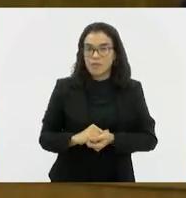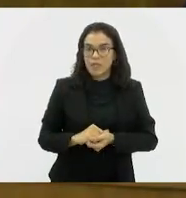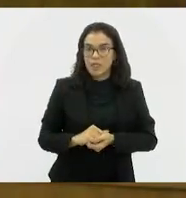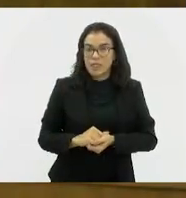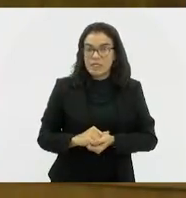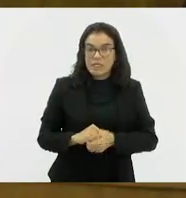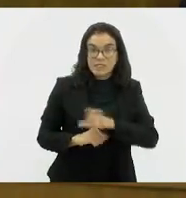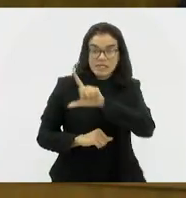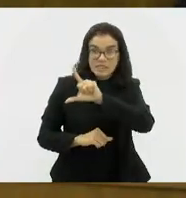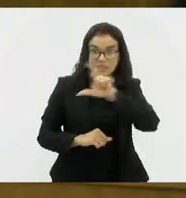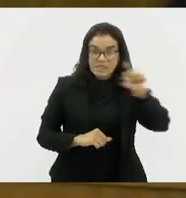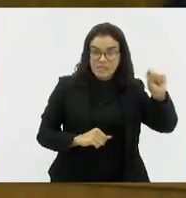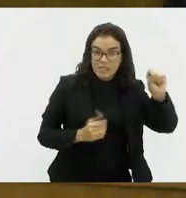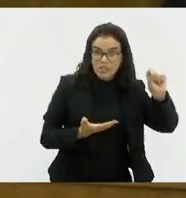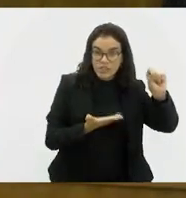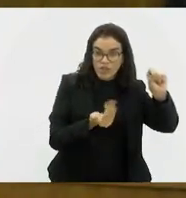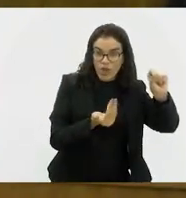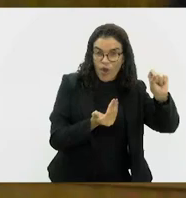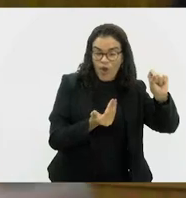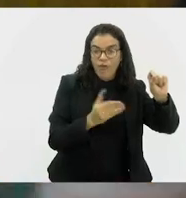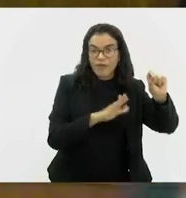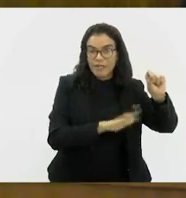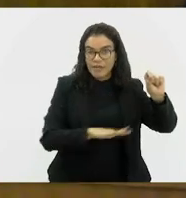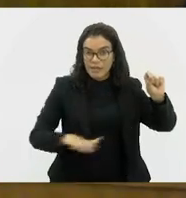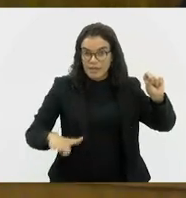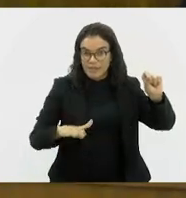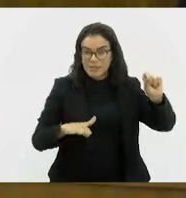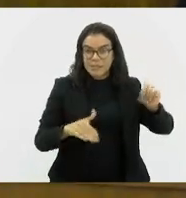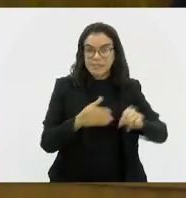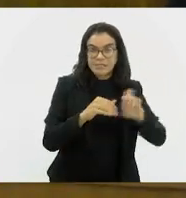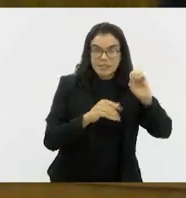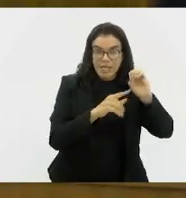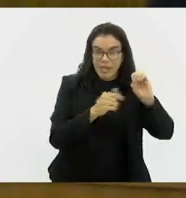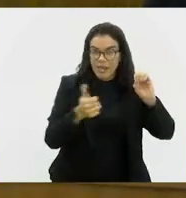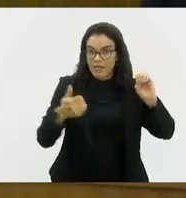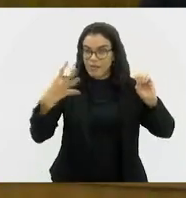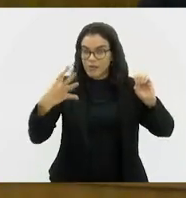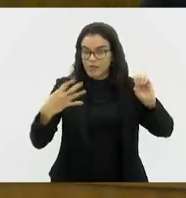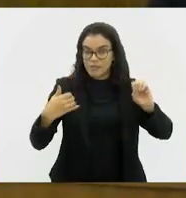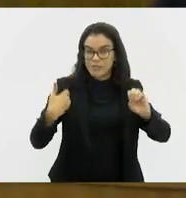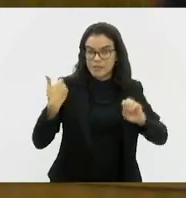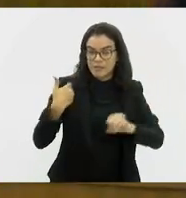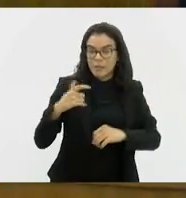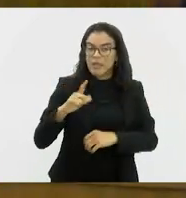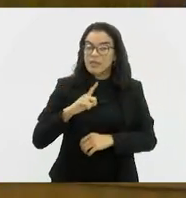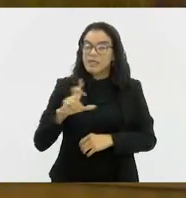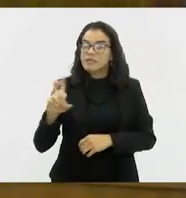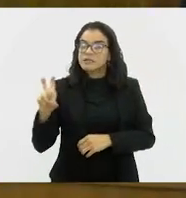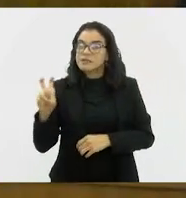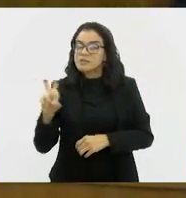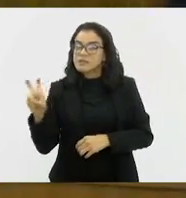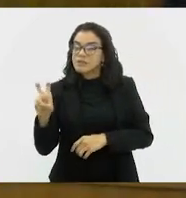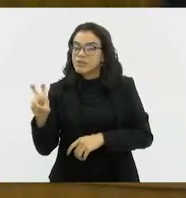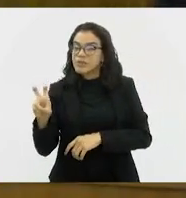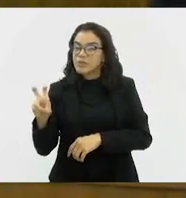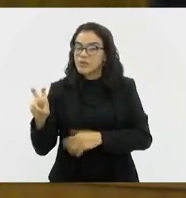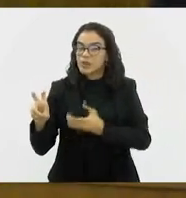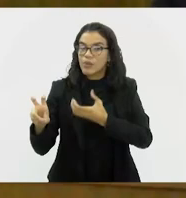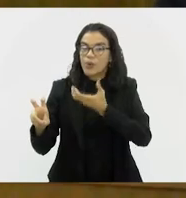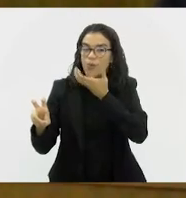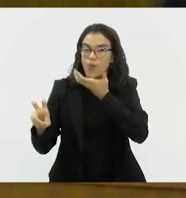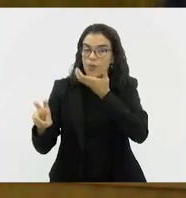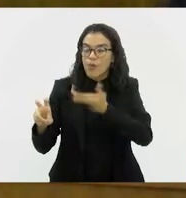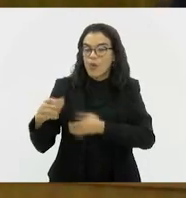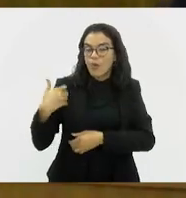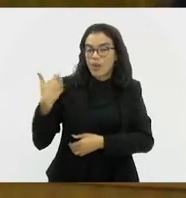100 jovens e crianças de 0 a 14, nós temos 55 idosos. Somos